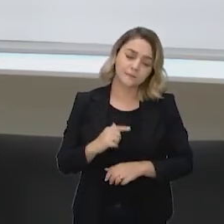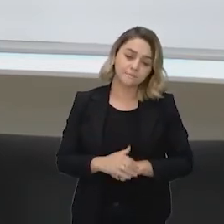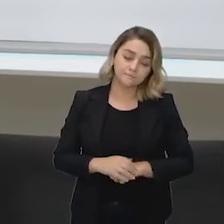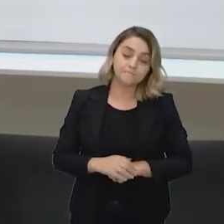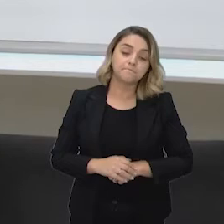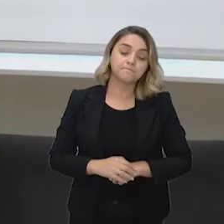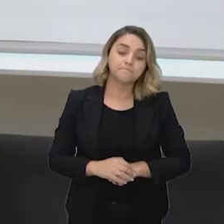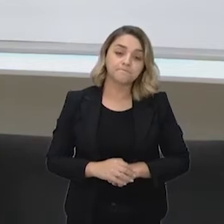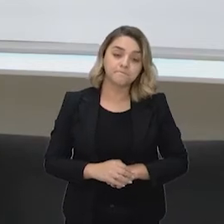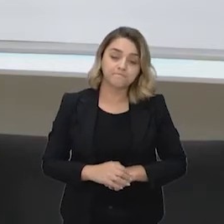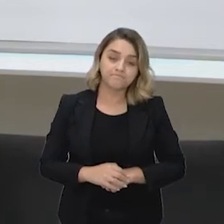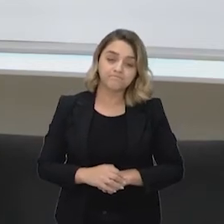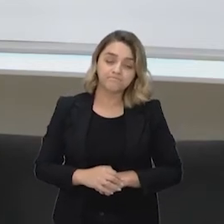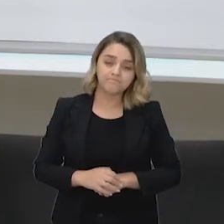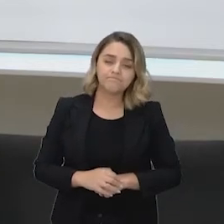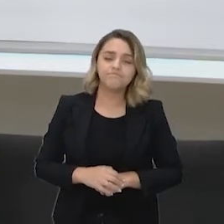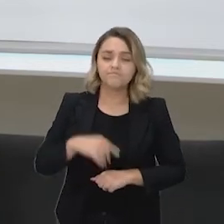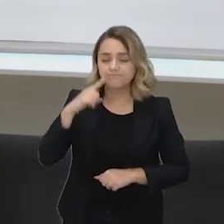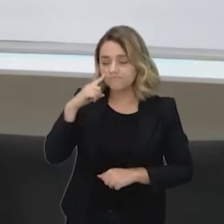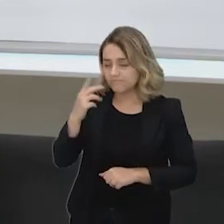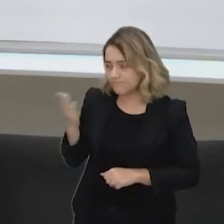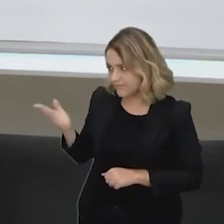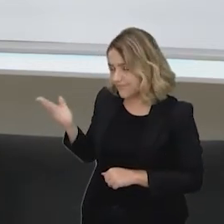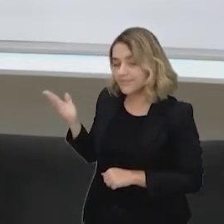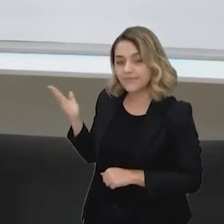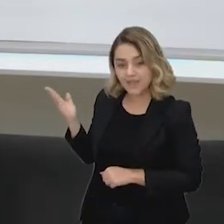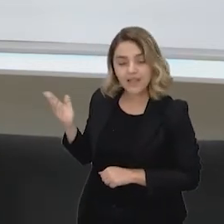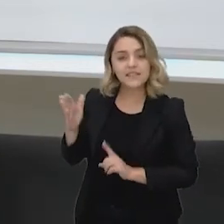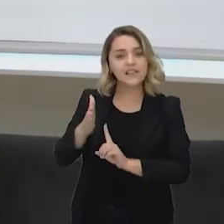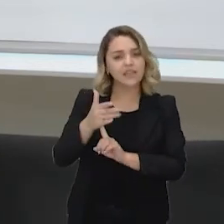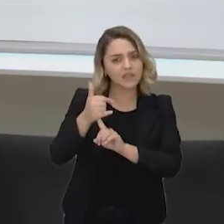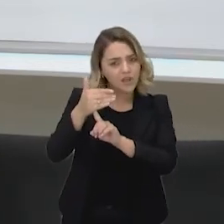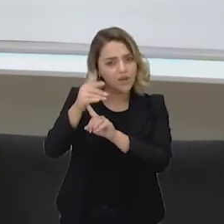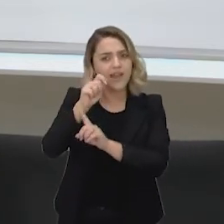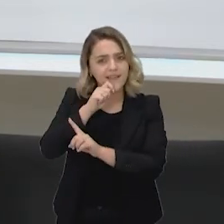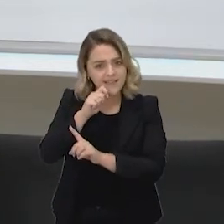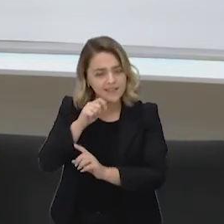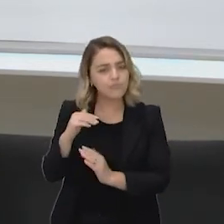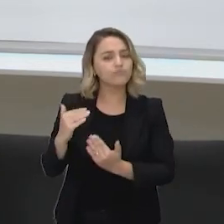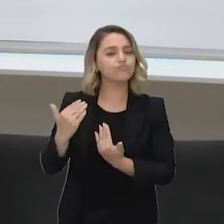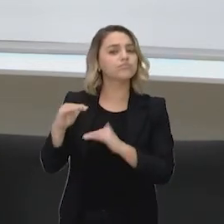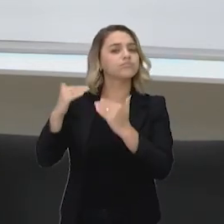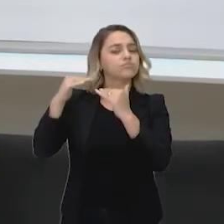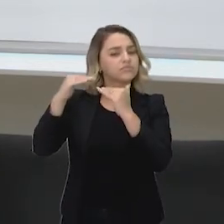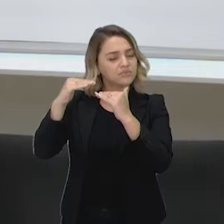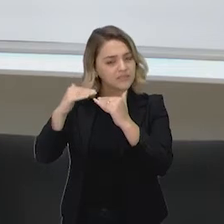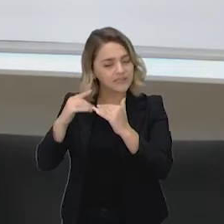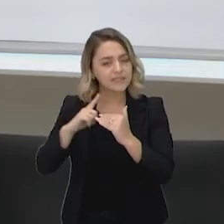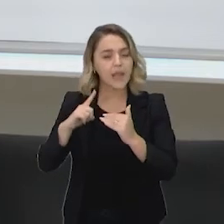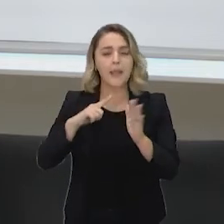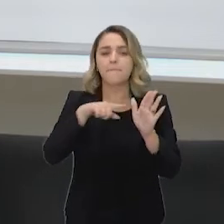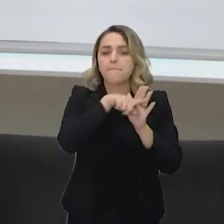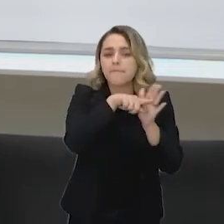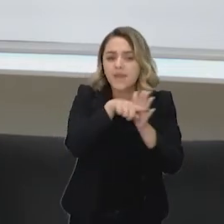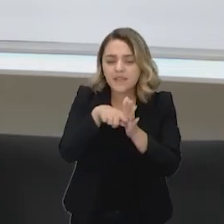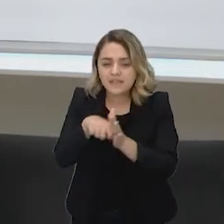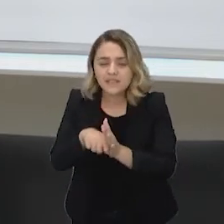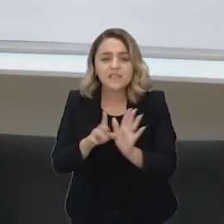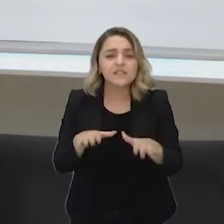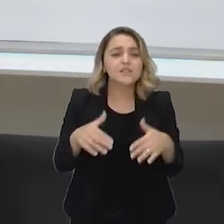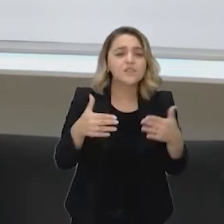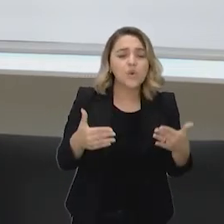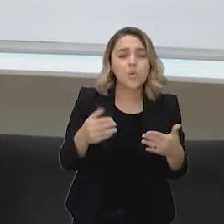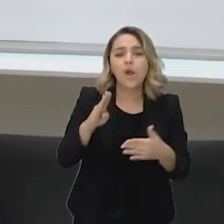é uma tecnologia que ela está muito ainda no campo da pesquisa, então está muito assim ainda pesquisas para ver quais